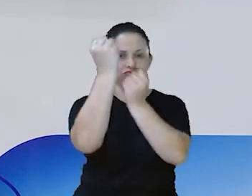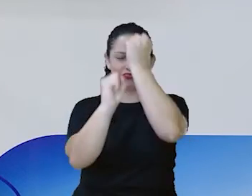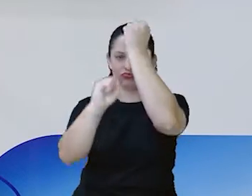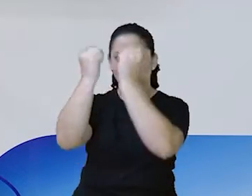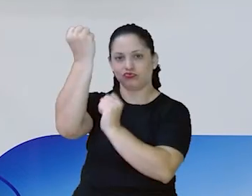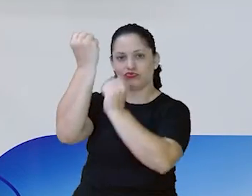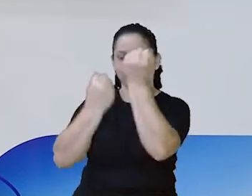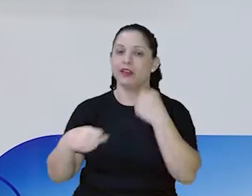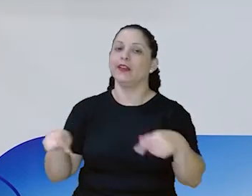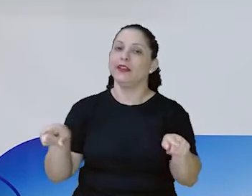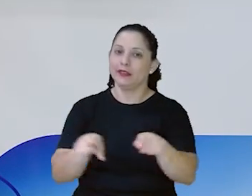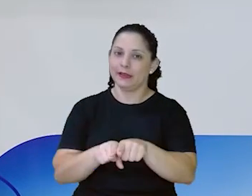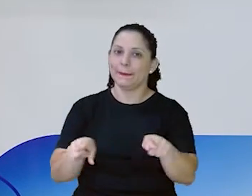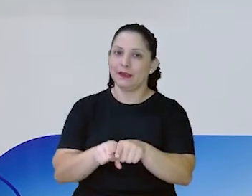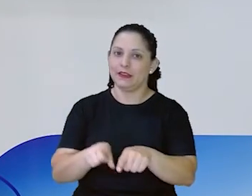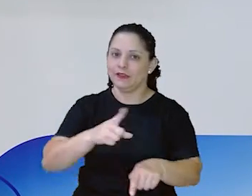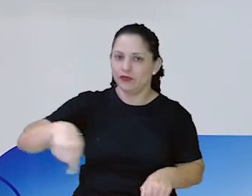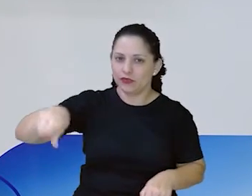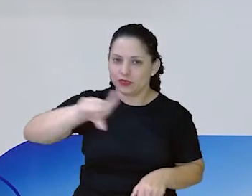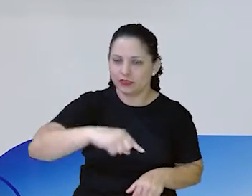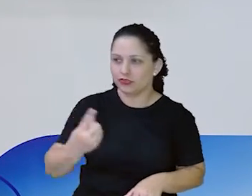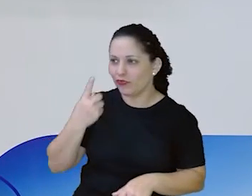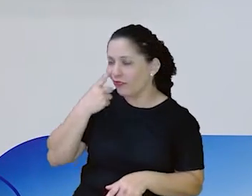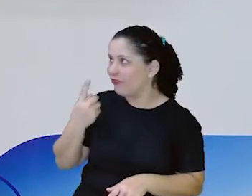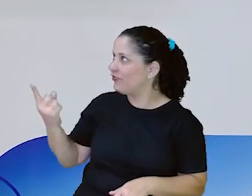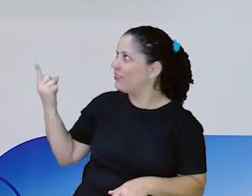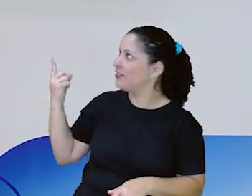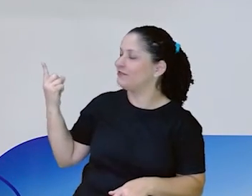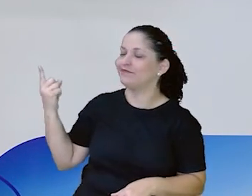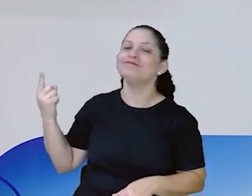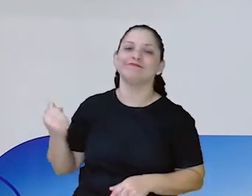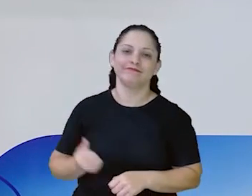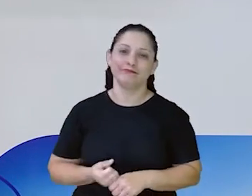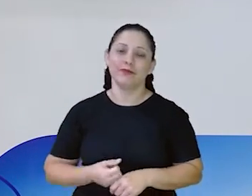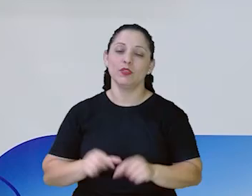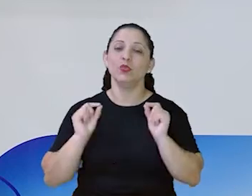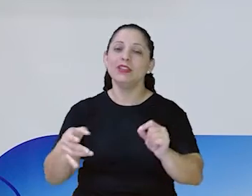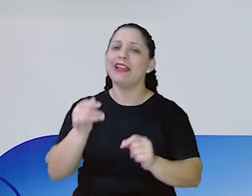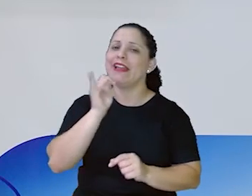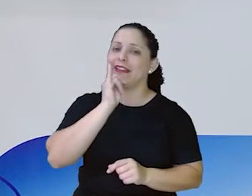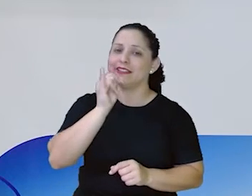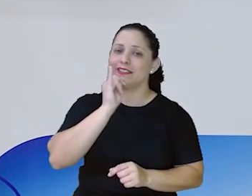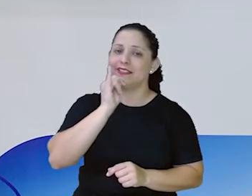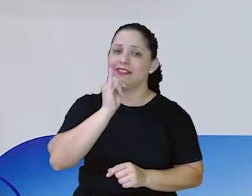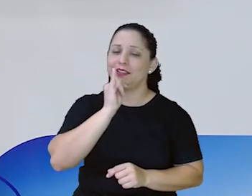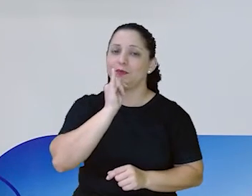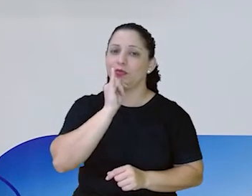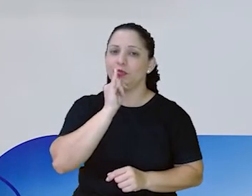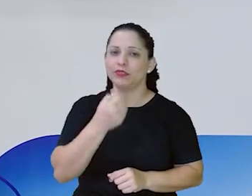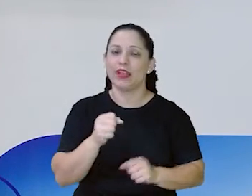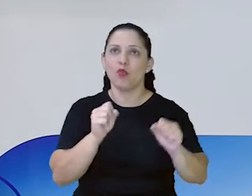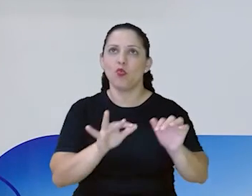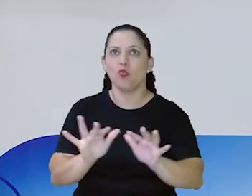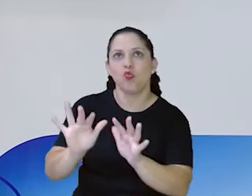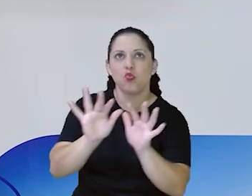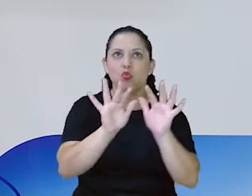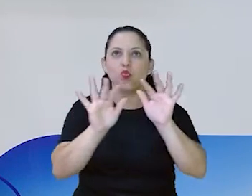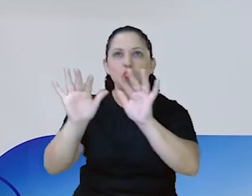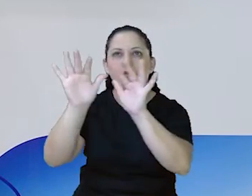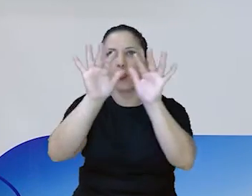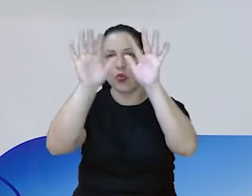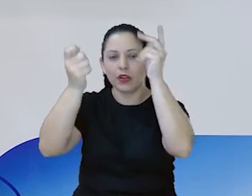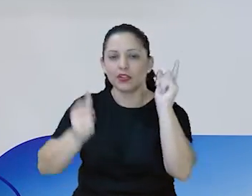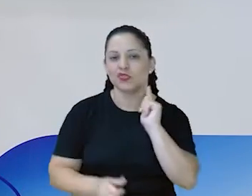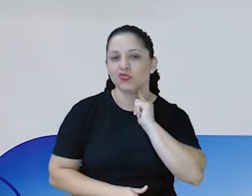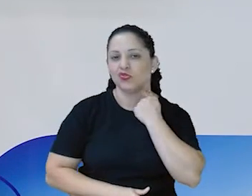empresas também. E aí vocês estão vendo a imagem já aí de um exemplo de como o ar também ele é poluído.